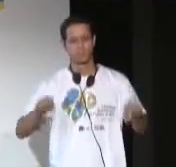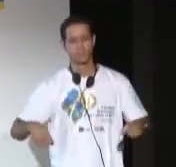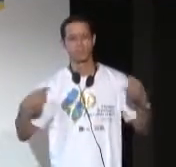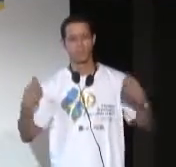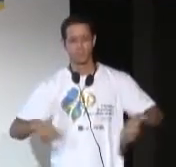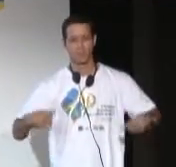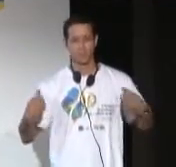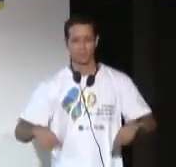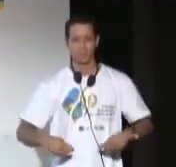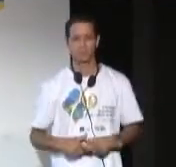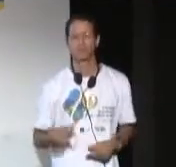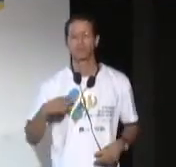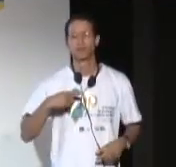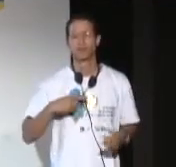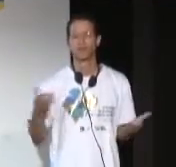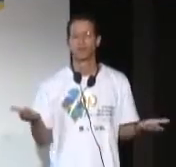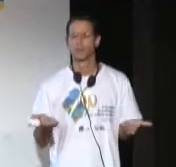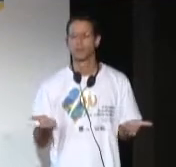A gente tem hoje,